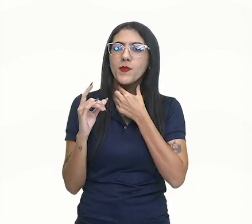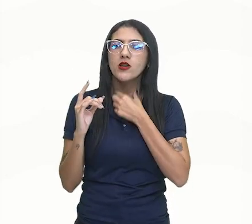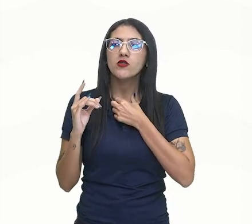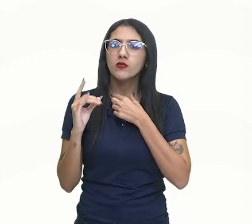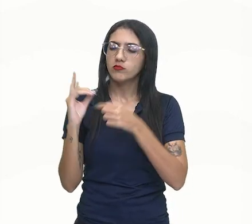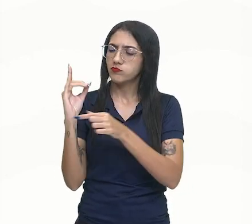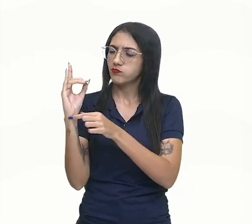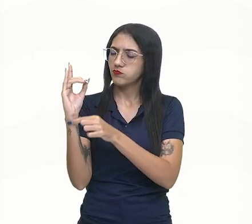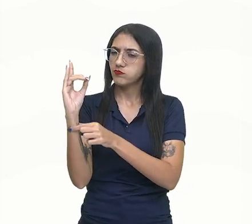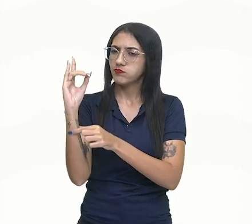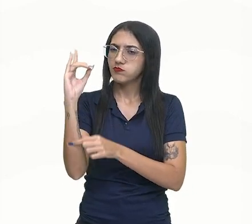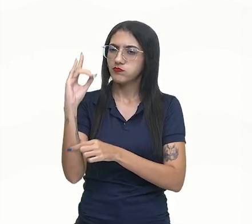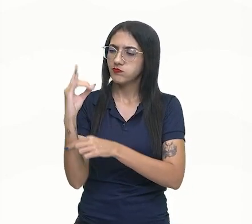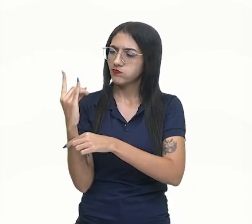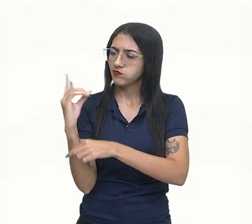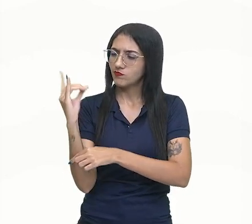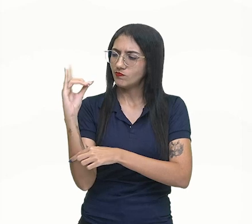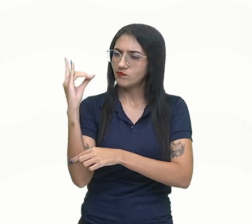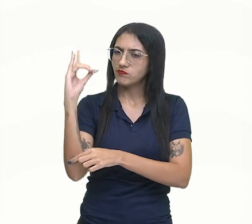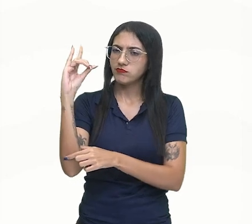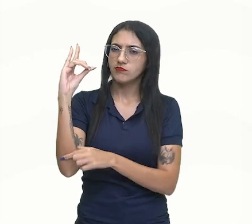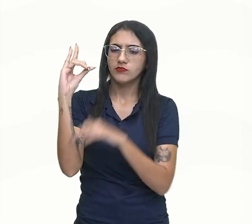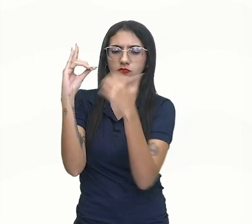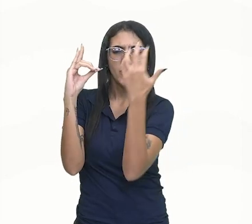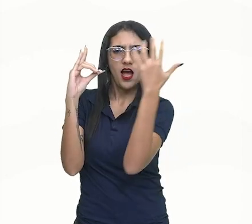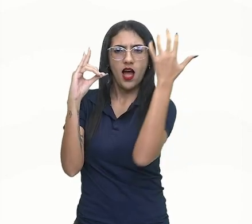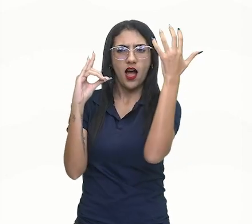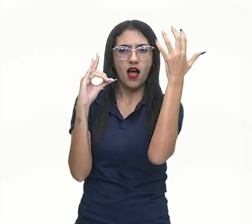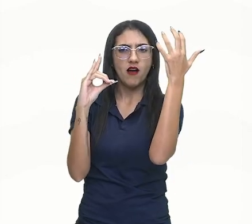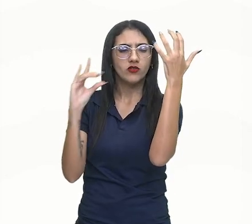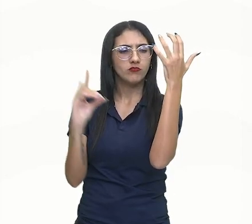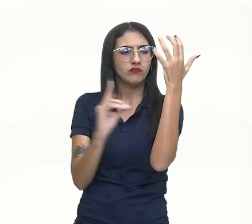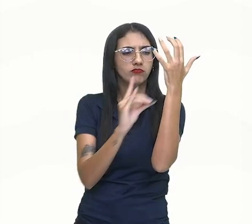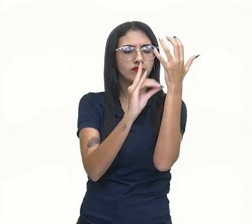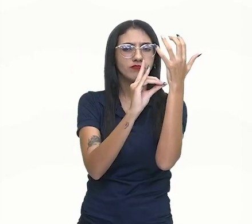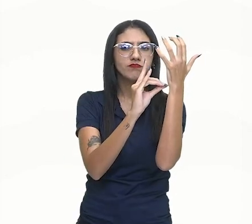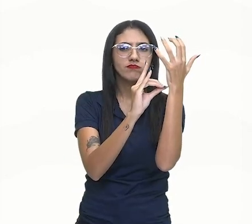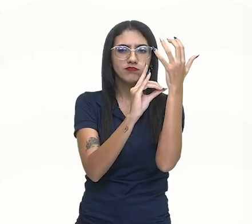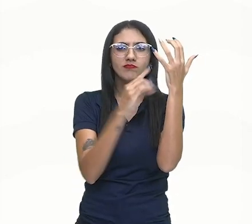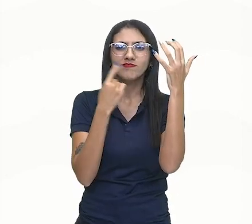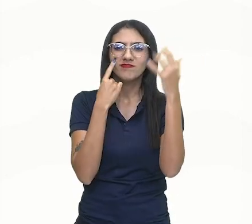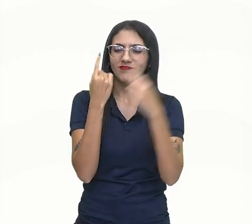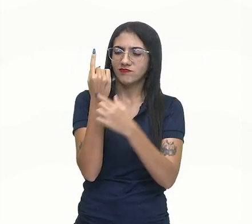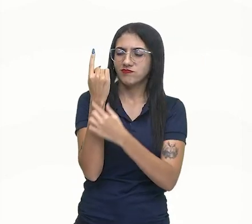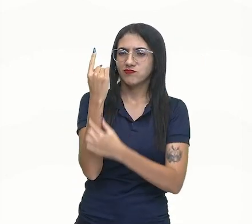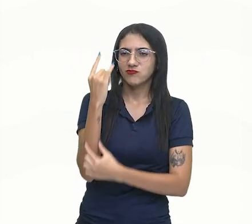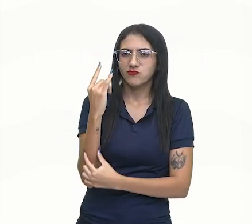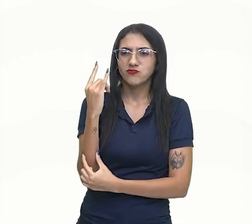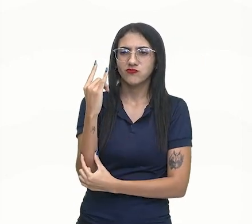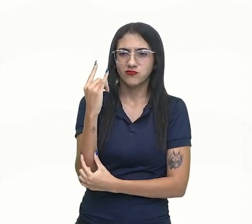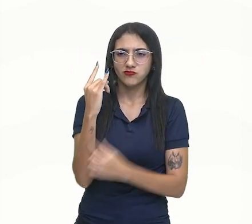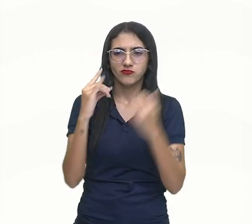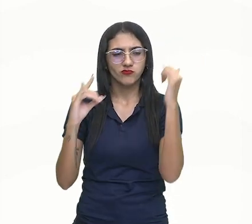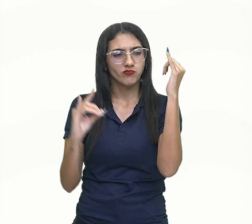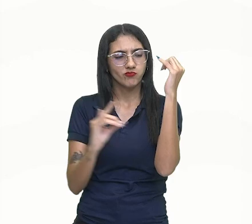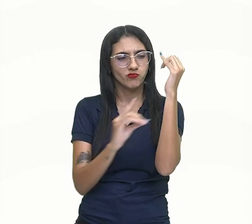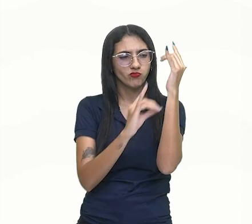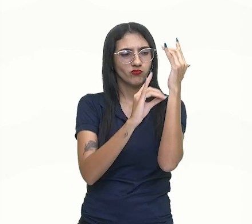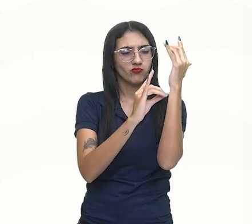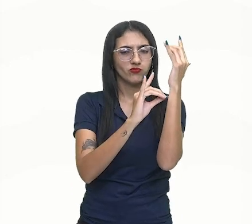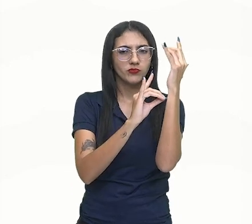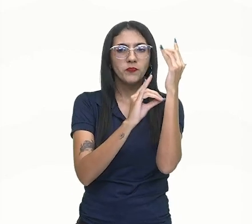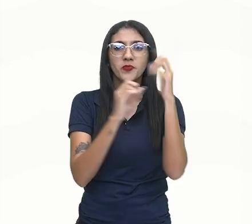essa altura das árvores, e isso a partir do seu prolongamento do pescoço, para poder se alimentar.